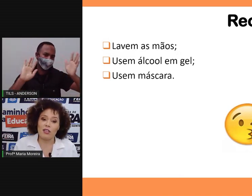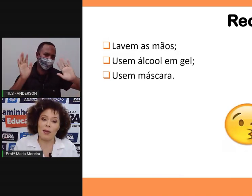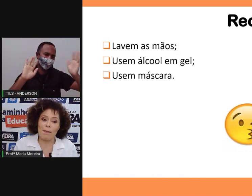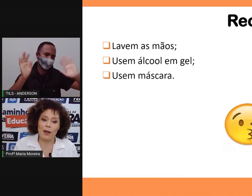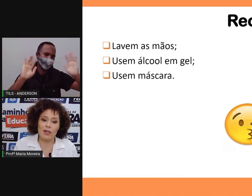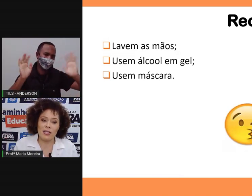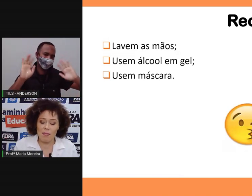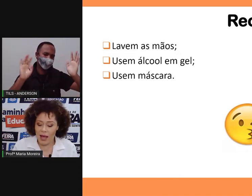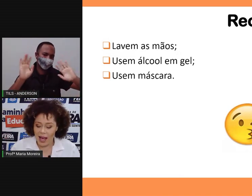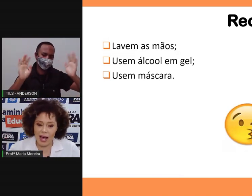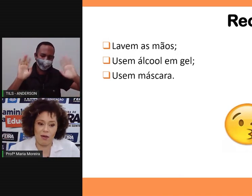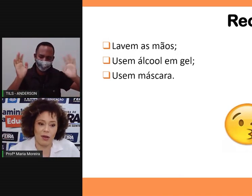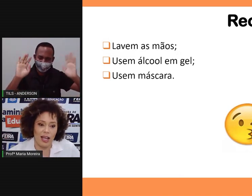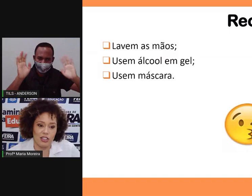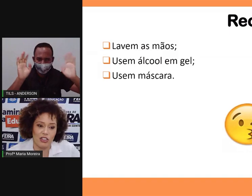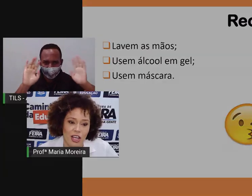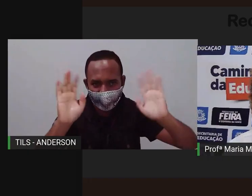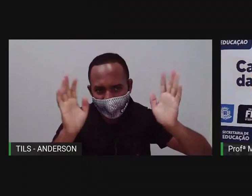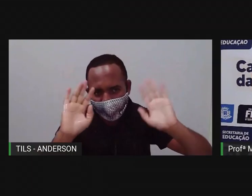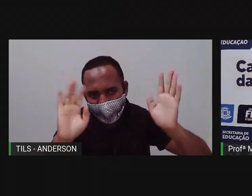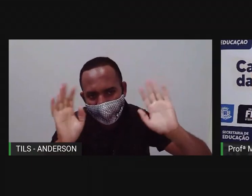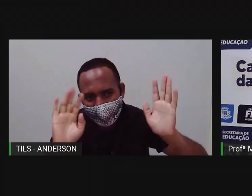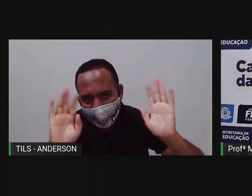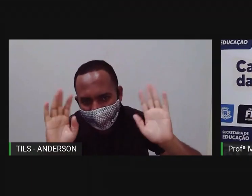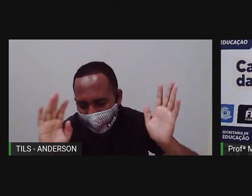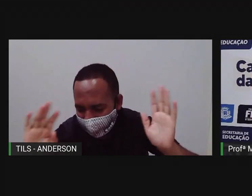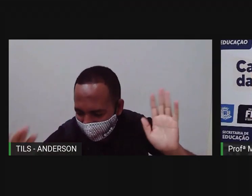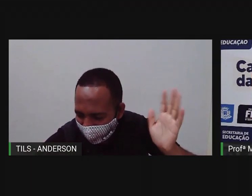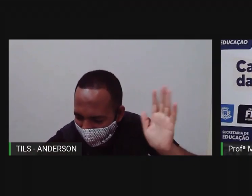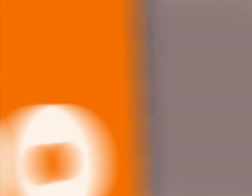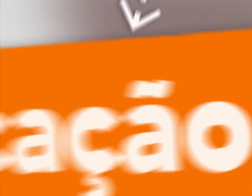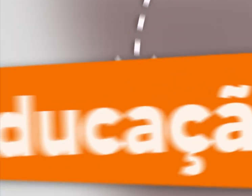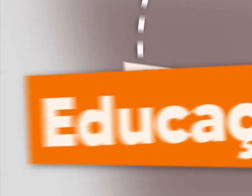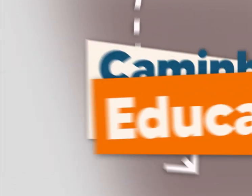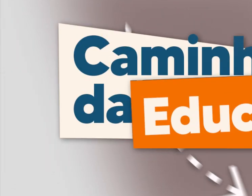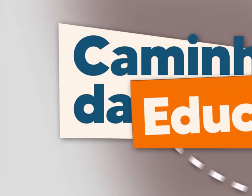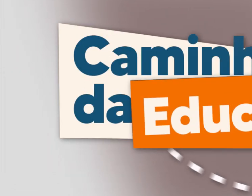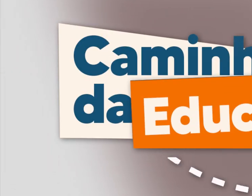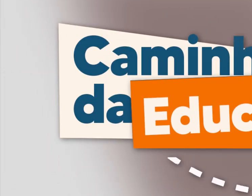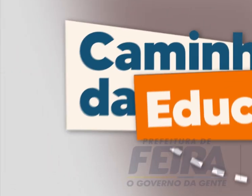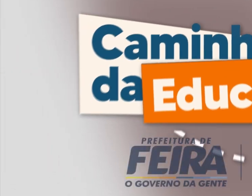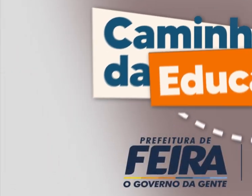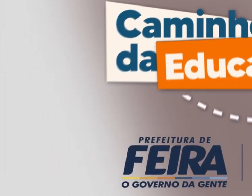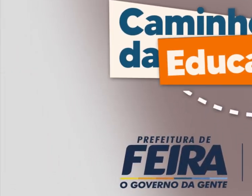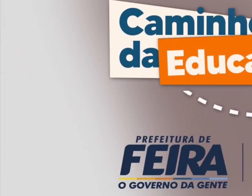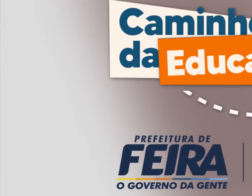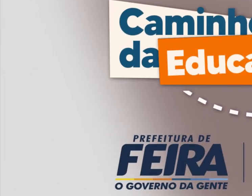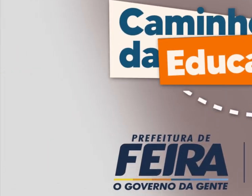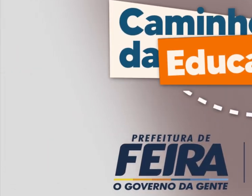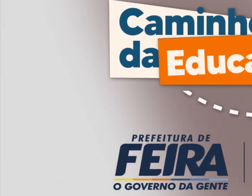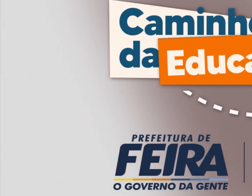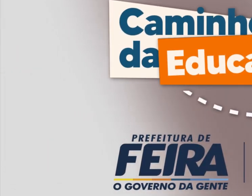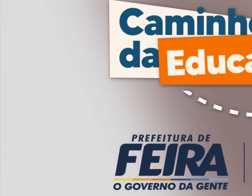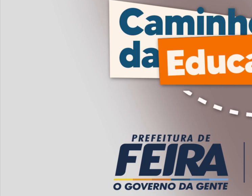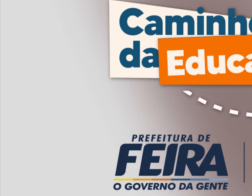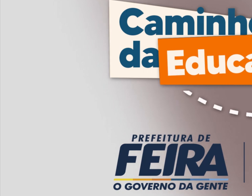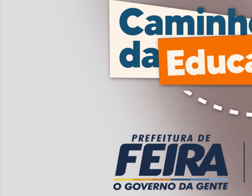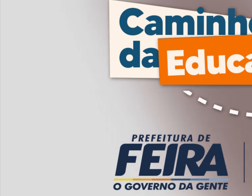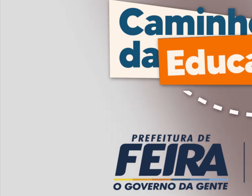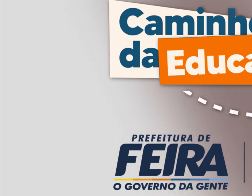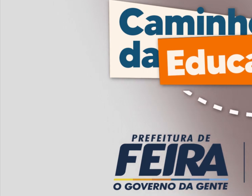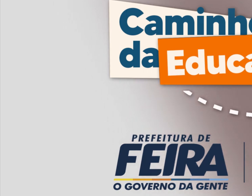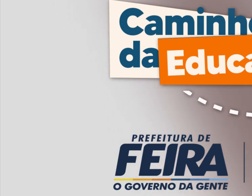E até a nossa próxima aula. Cheiro, cheiro, cheiro. Cheiro. Cheiro. Cheiro.